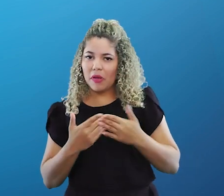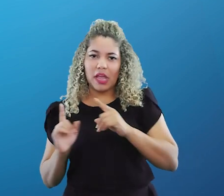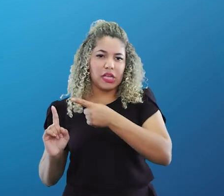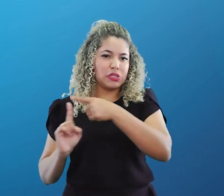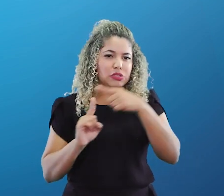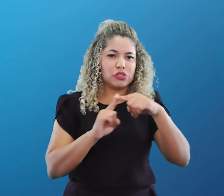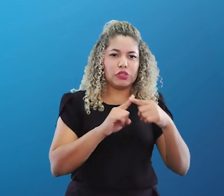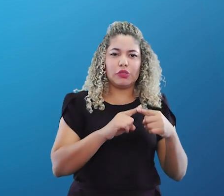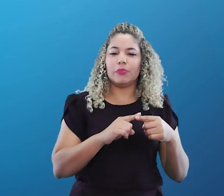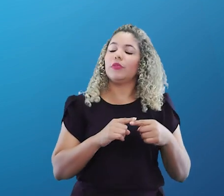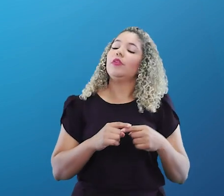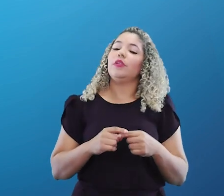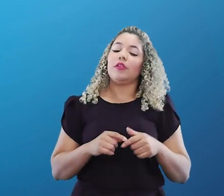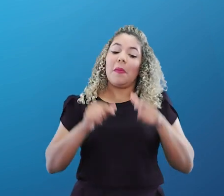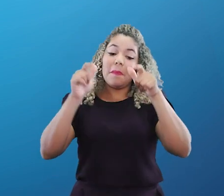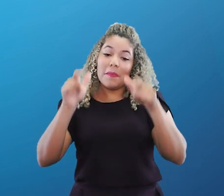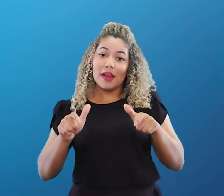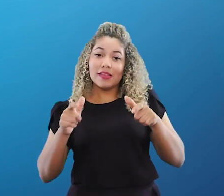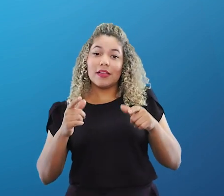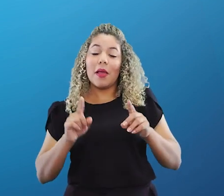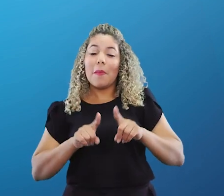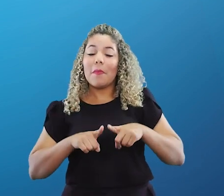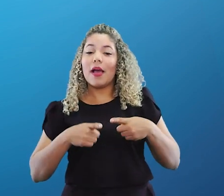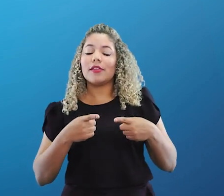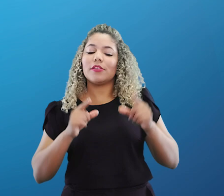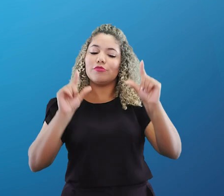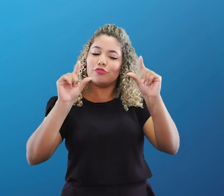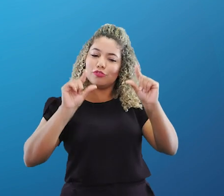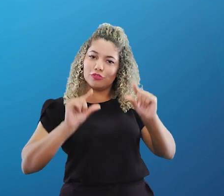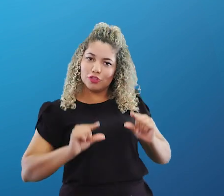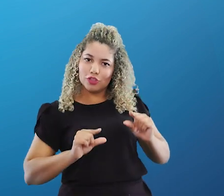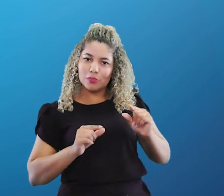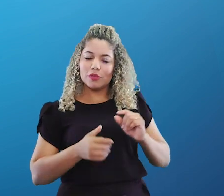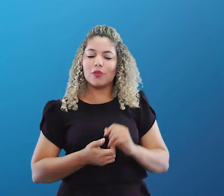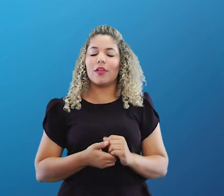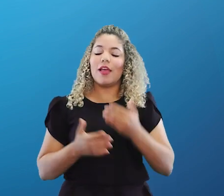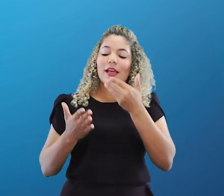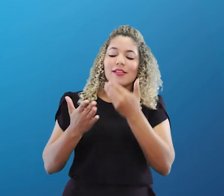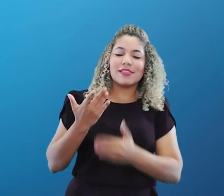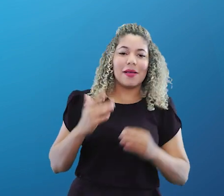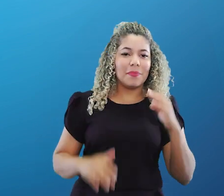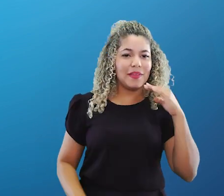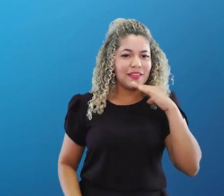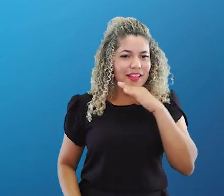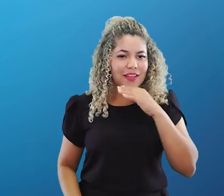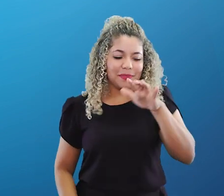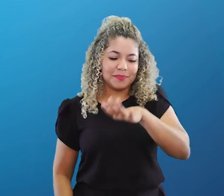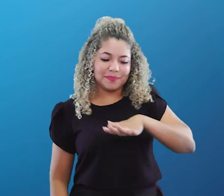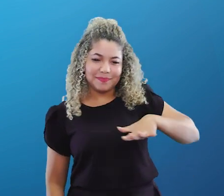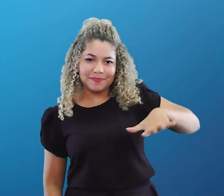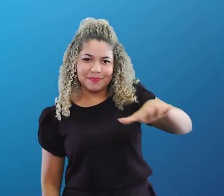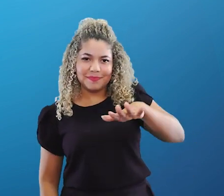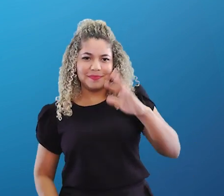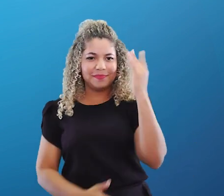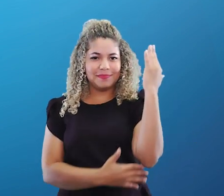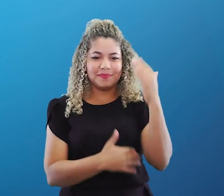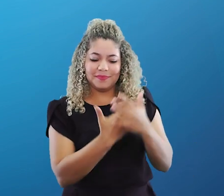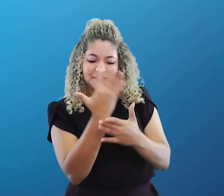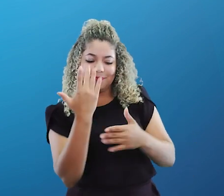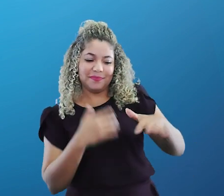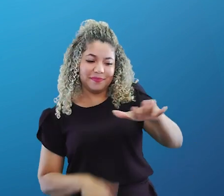de mecanismo e o máximo que podemos fazer é amenizar essa perda de calor para o meio ambiente.